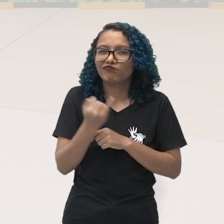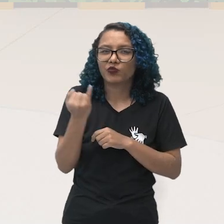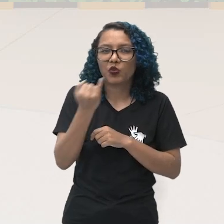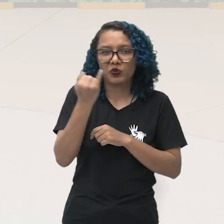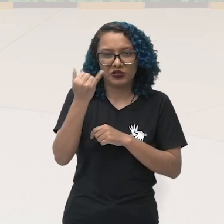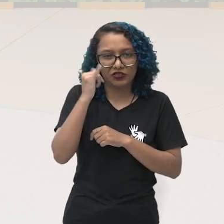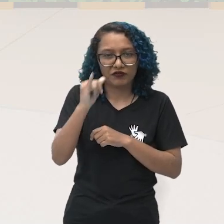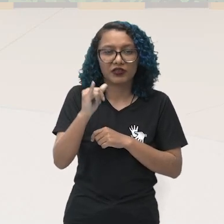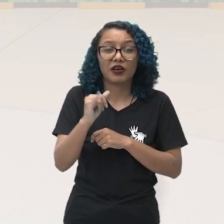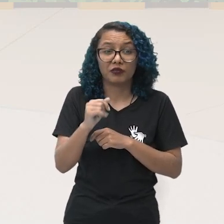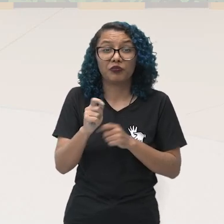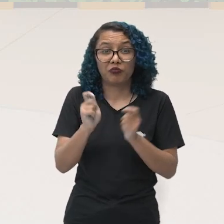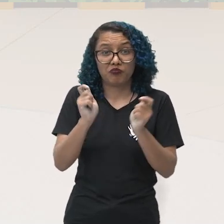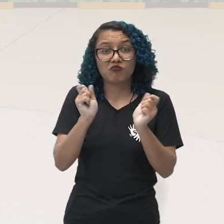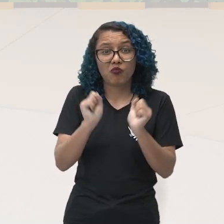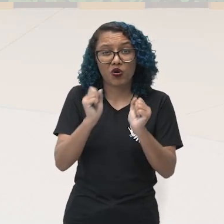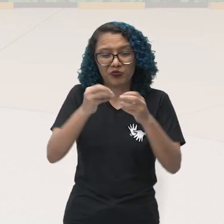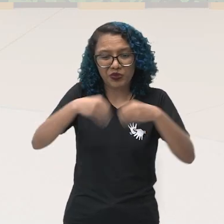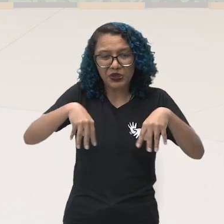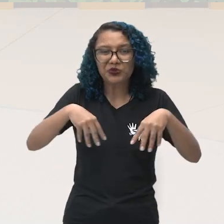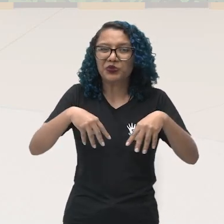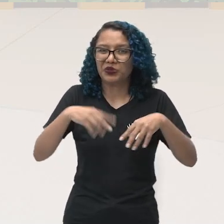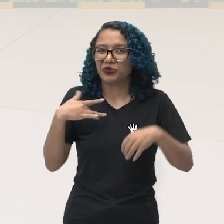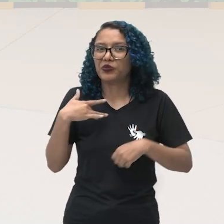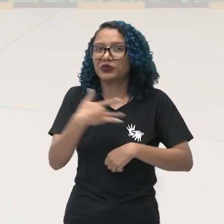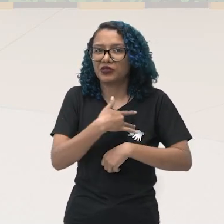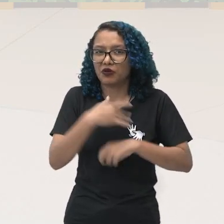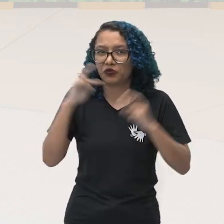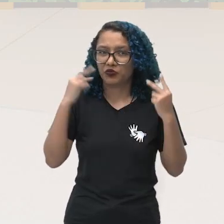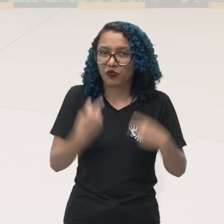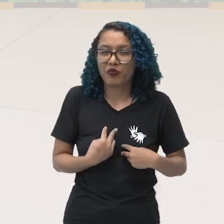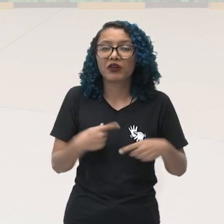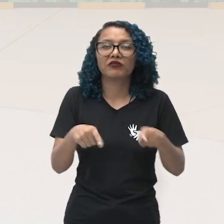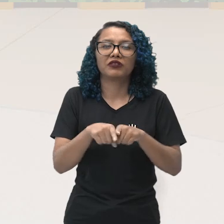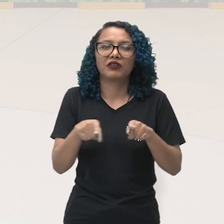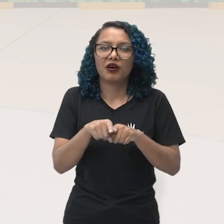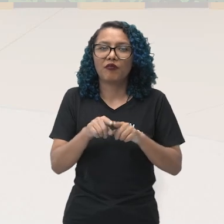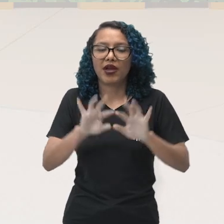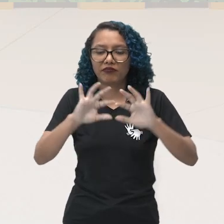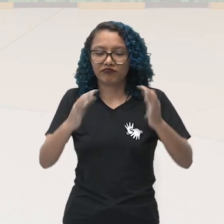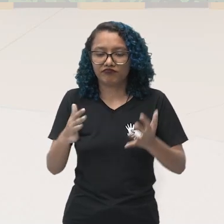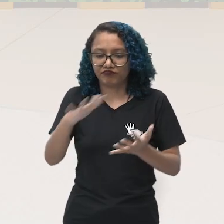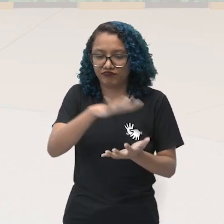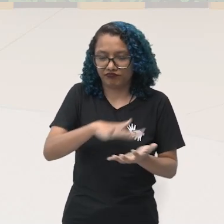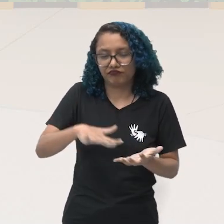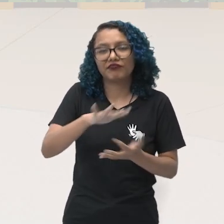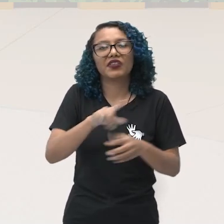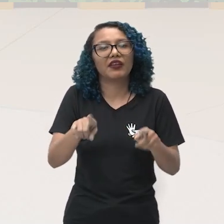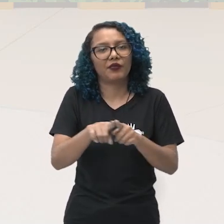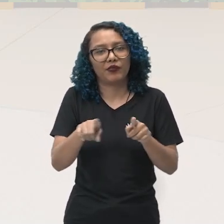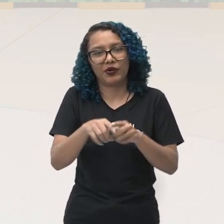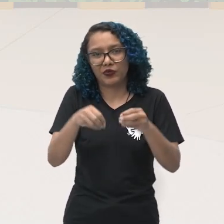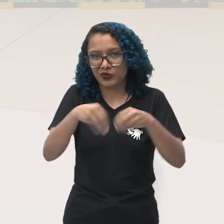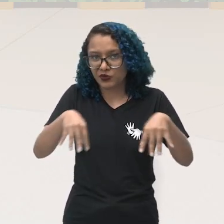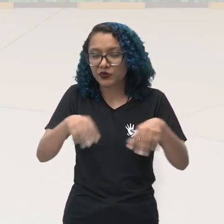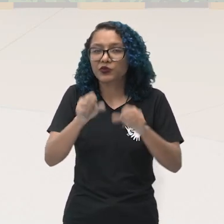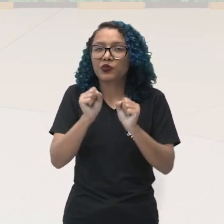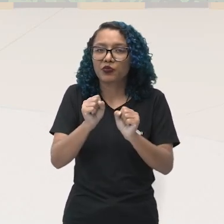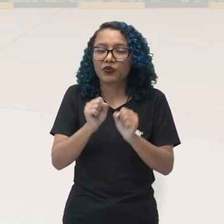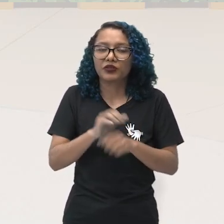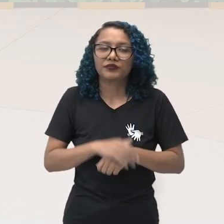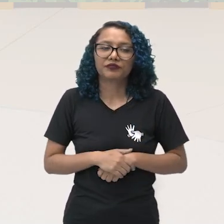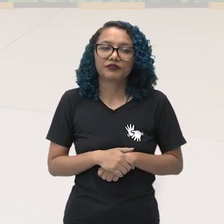danos significativos à saúde humana e aos ecossistemas. Então note que dependendo do que a gente